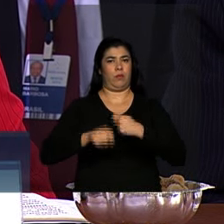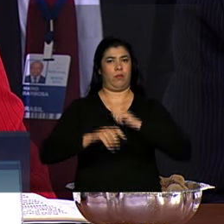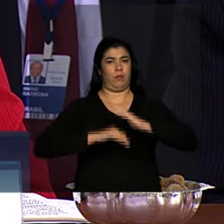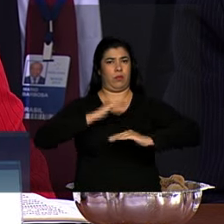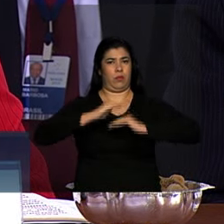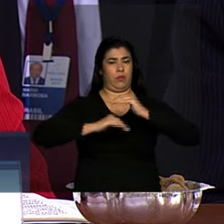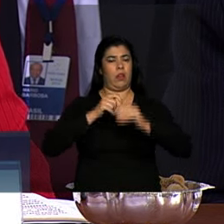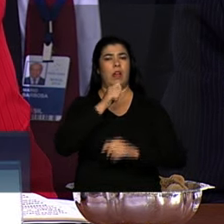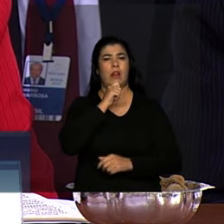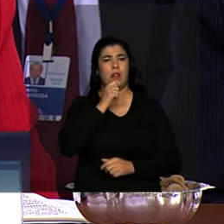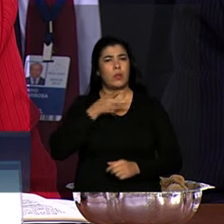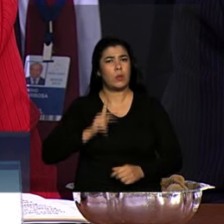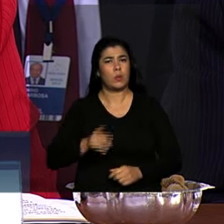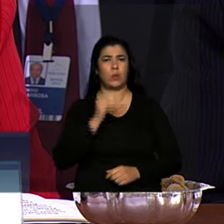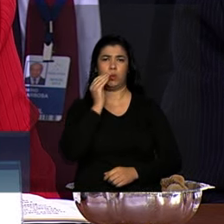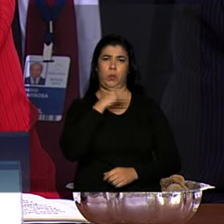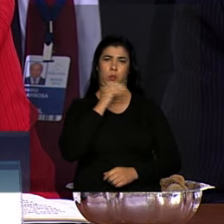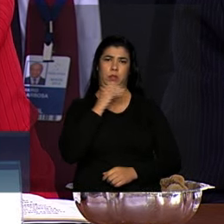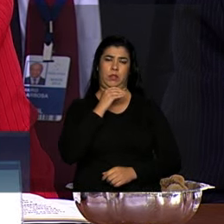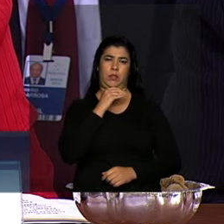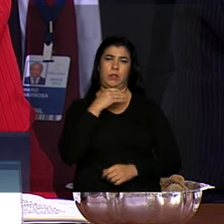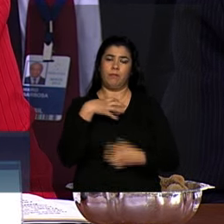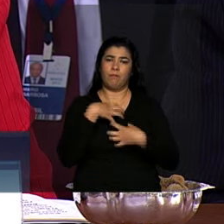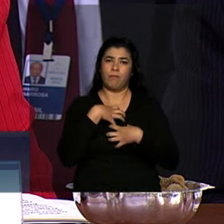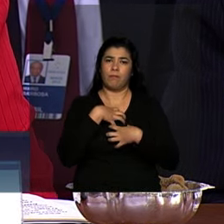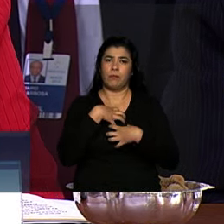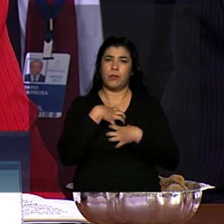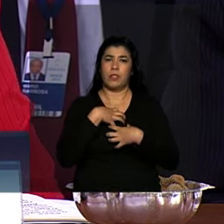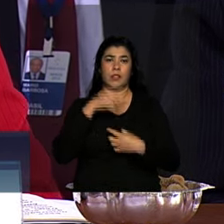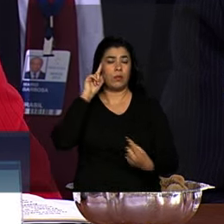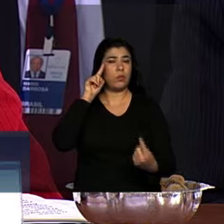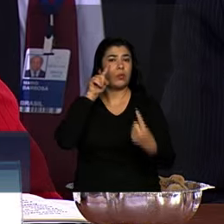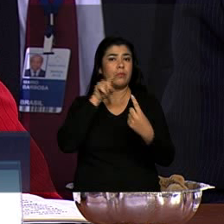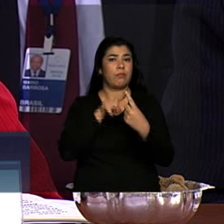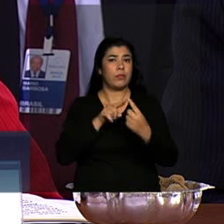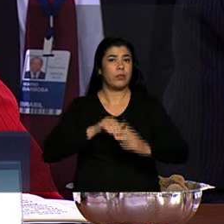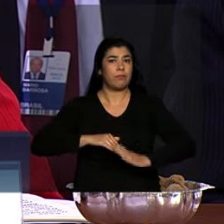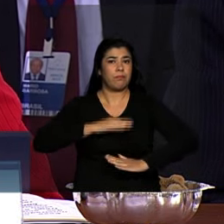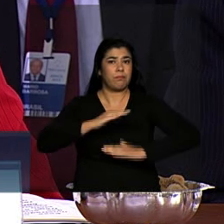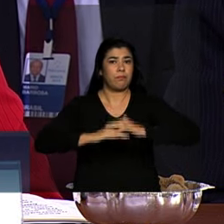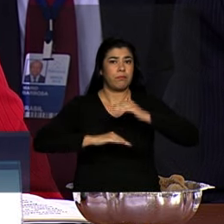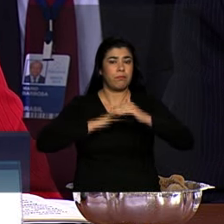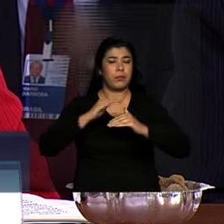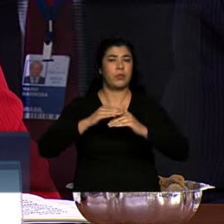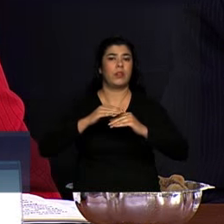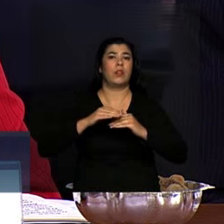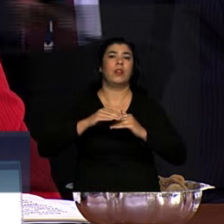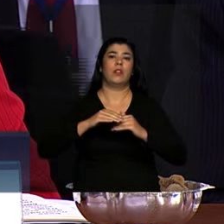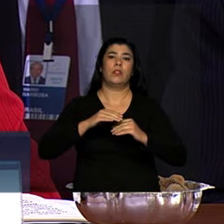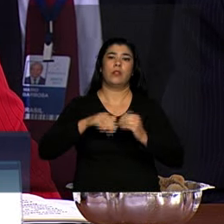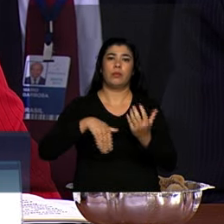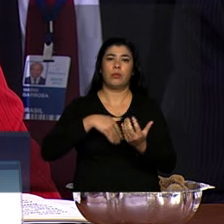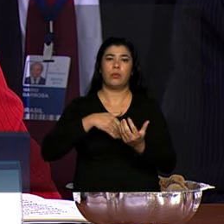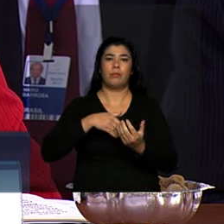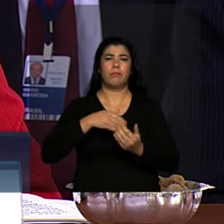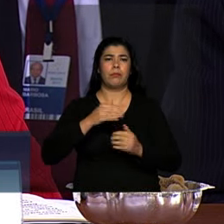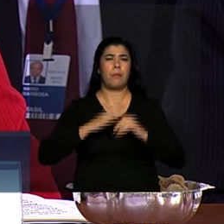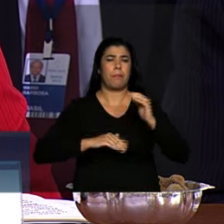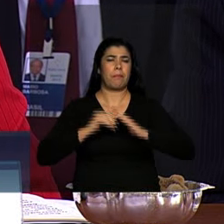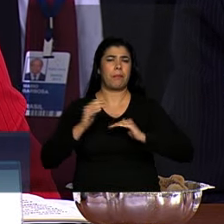é frágil e as perspectivas de um novo ciclo de crescimento global continuam